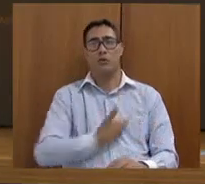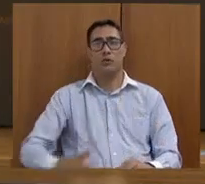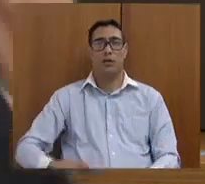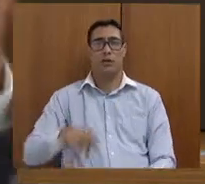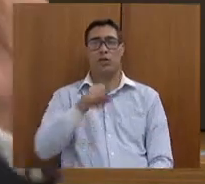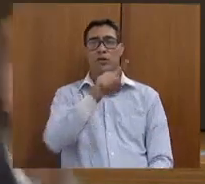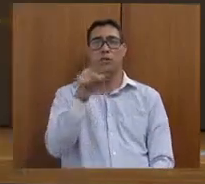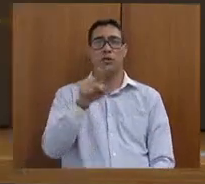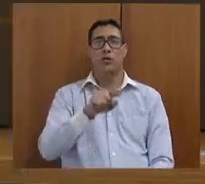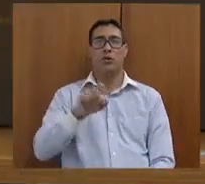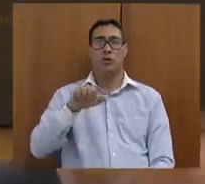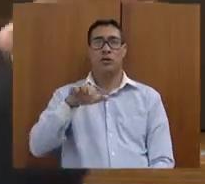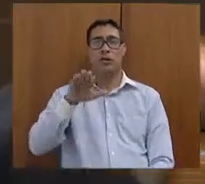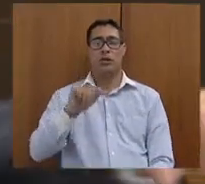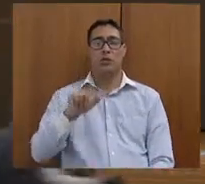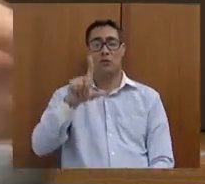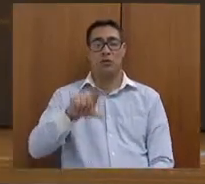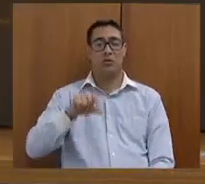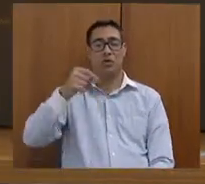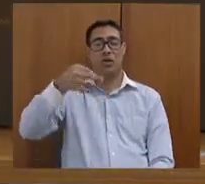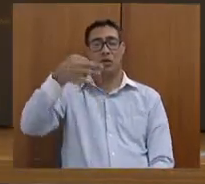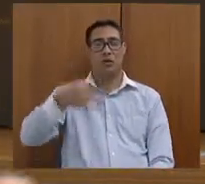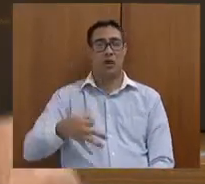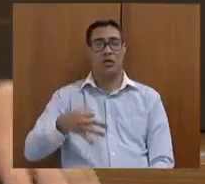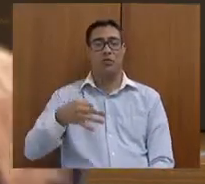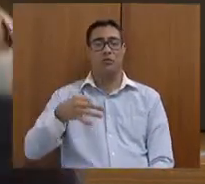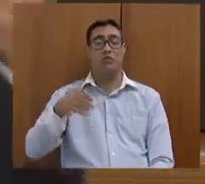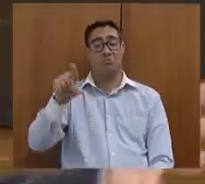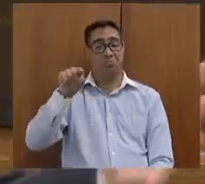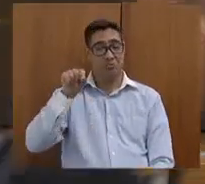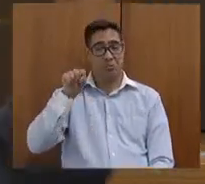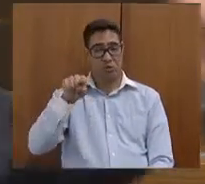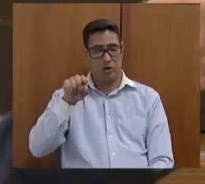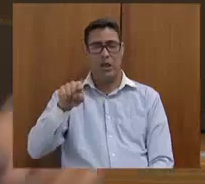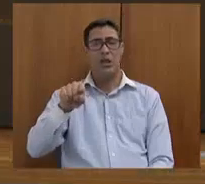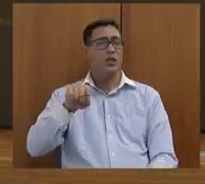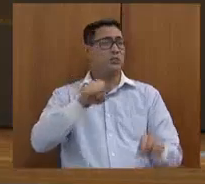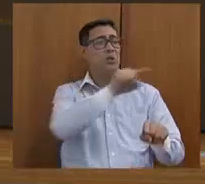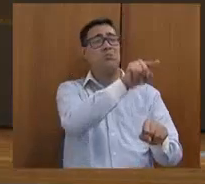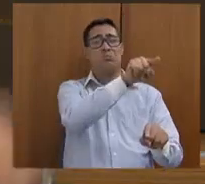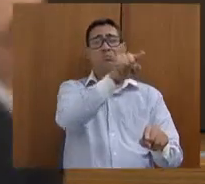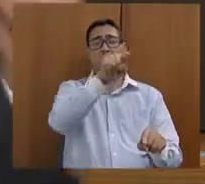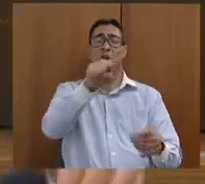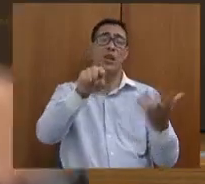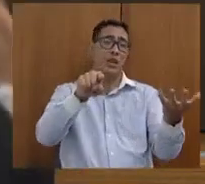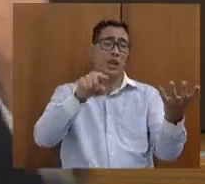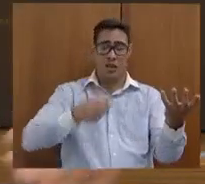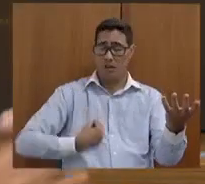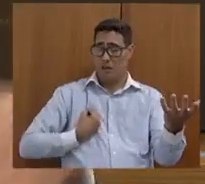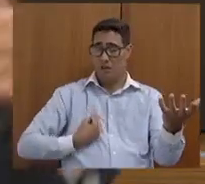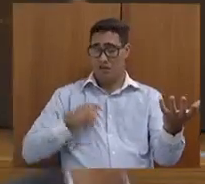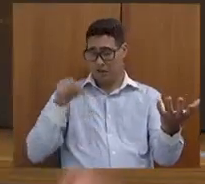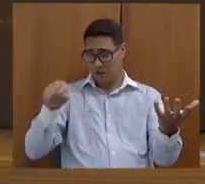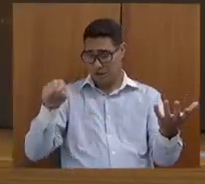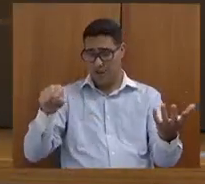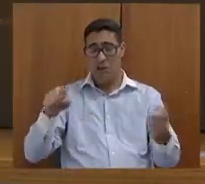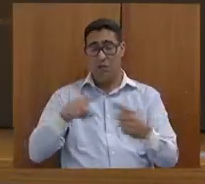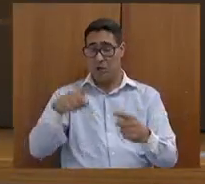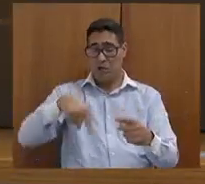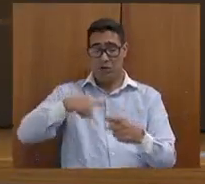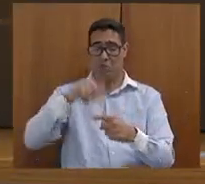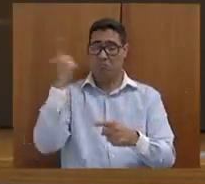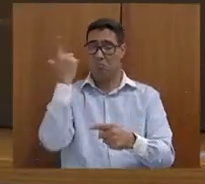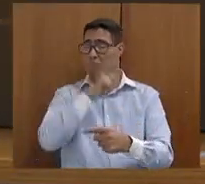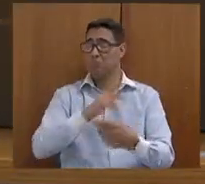Zema acertou muito em te chamar no meio de tanto que queriam estar no seu lugar de você poder estar